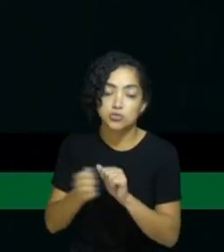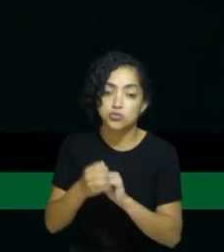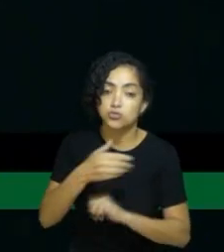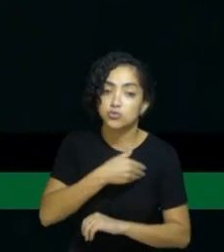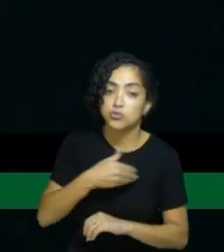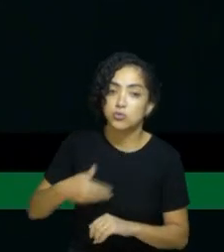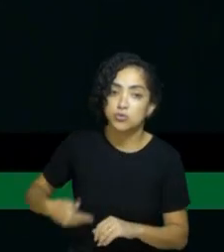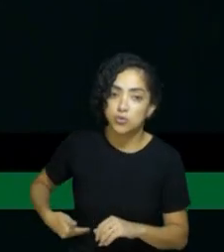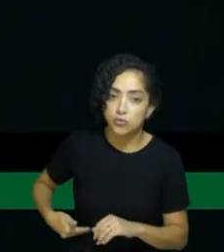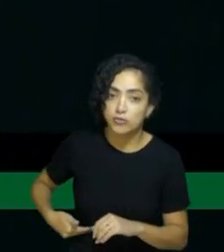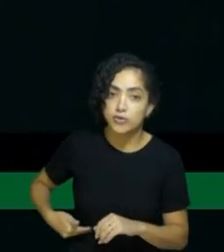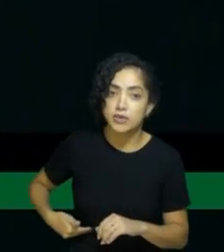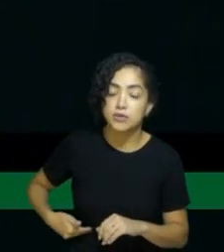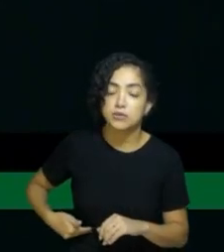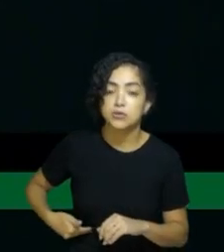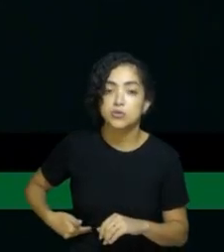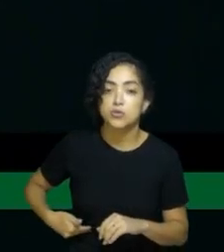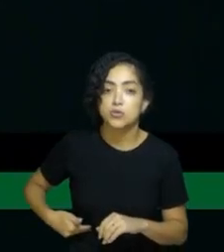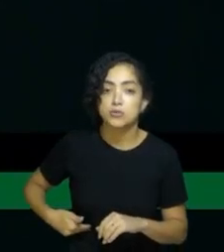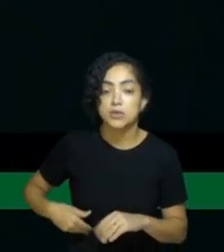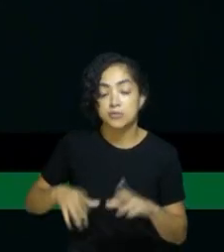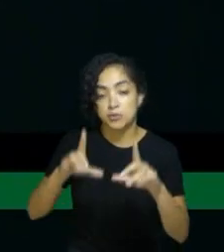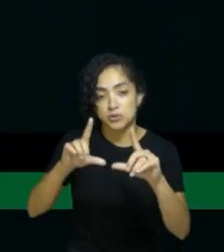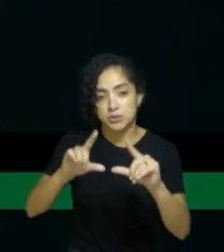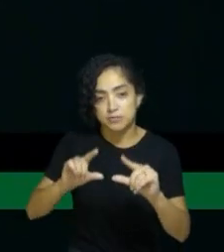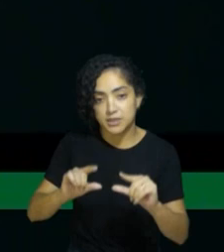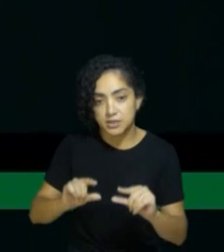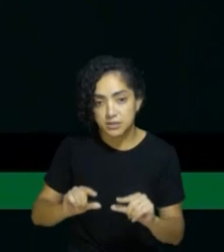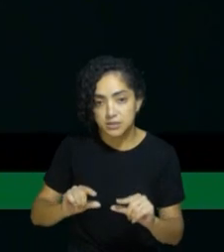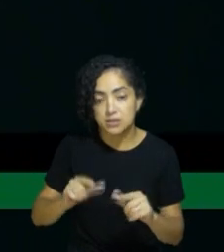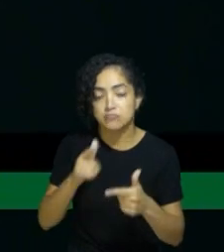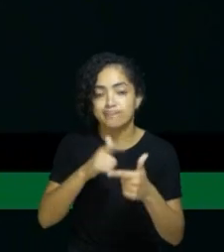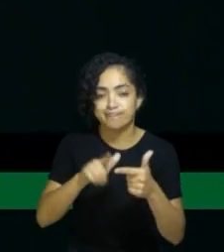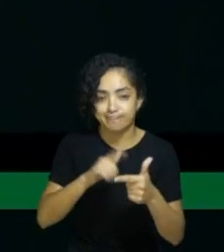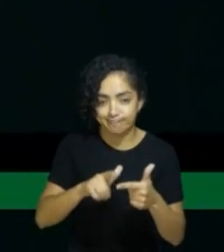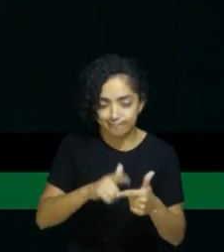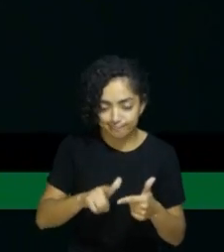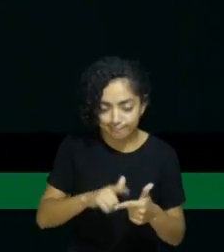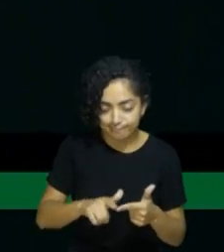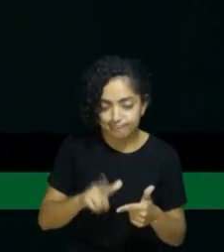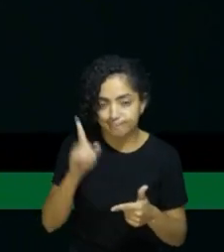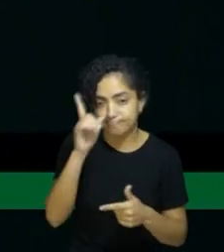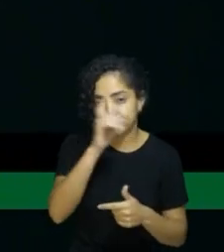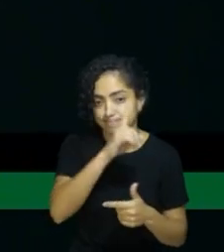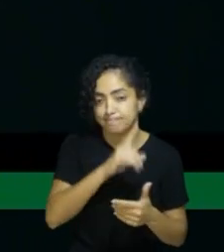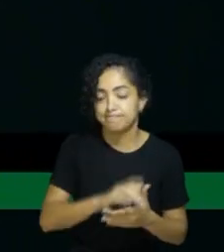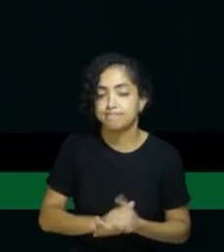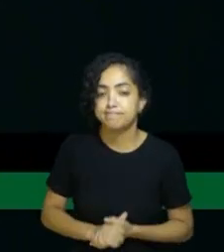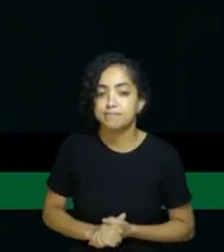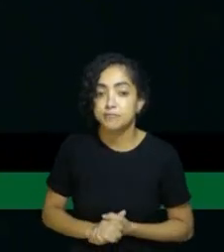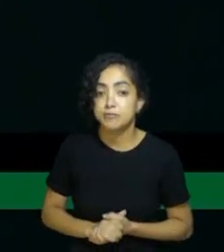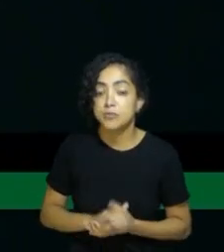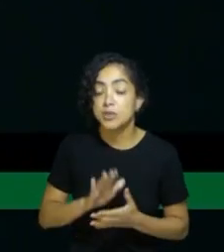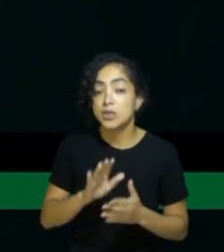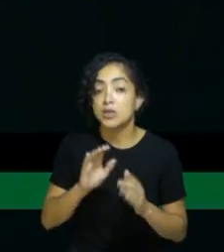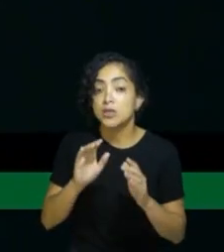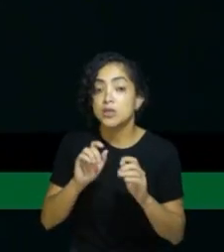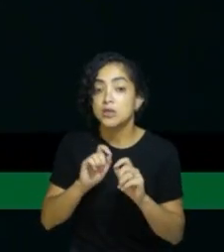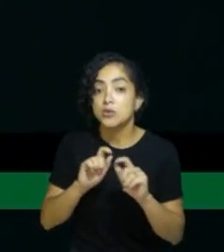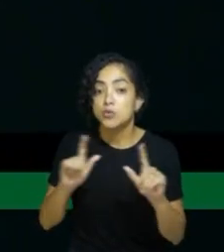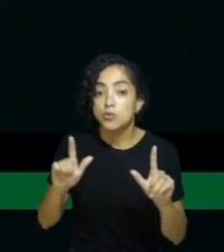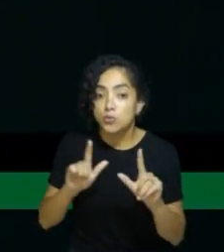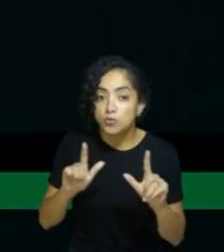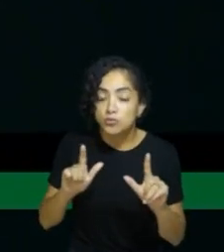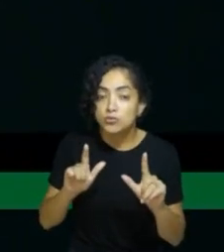que possam ser minimizados esses problemas essas dificuldades e muito chamou atenção também a